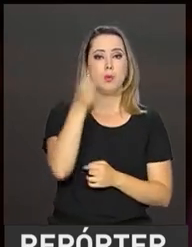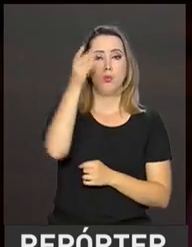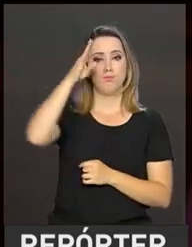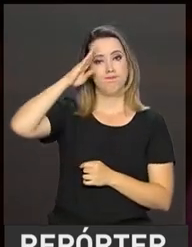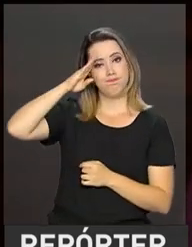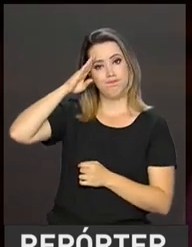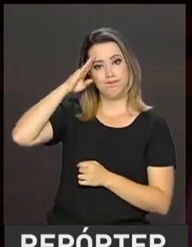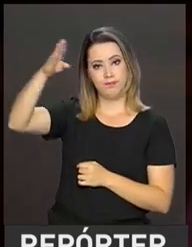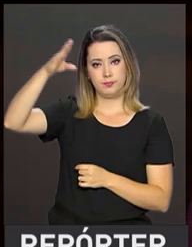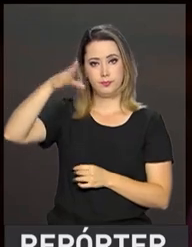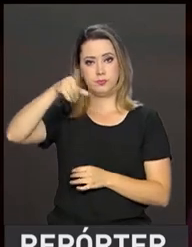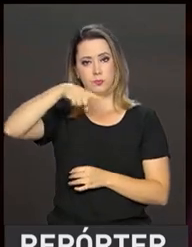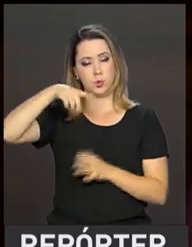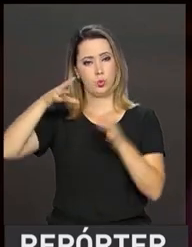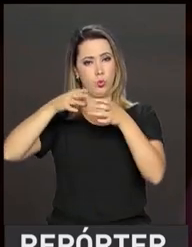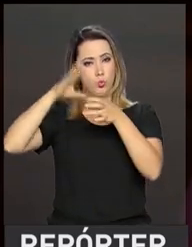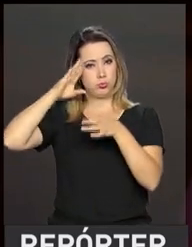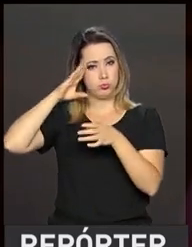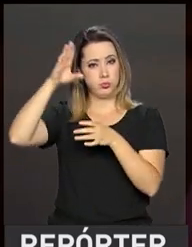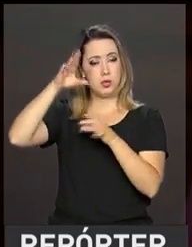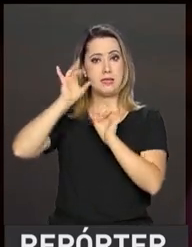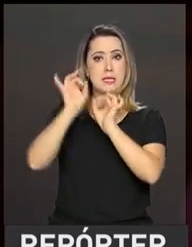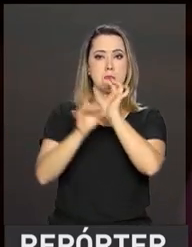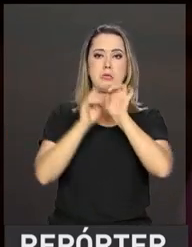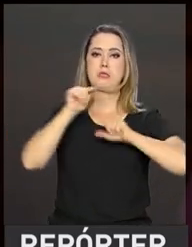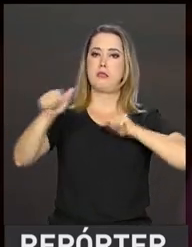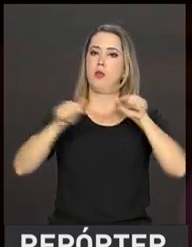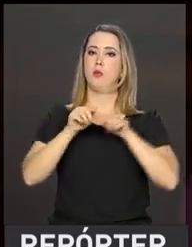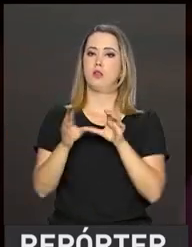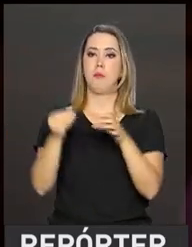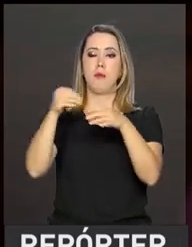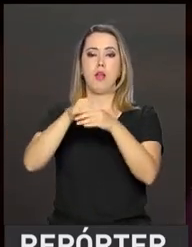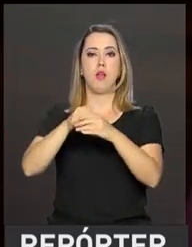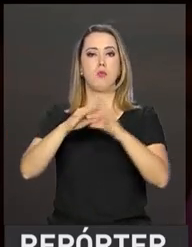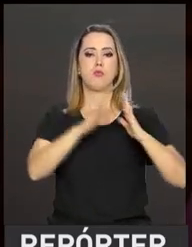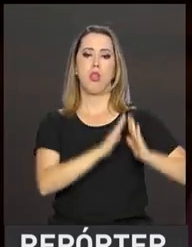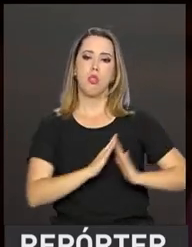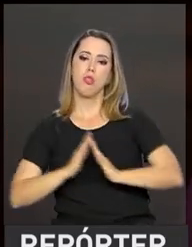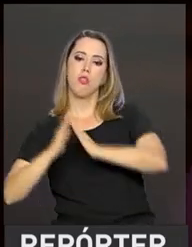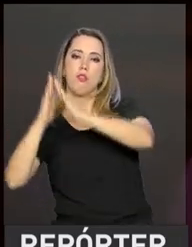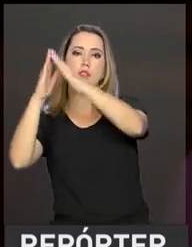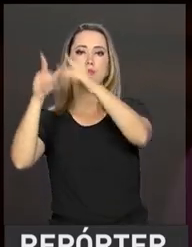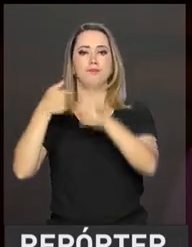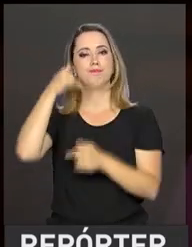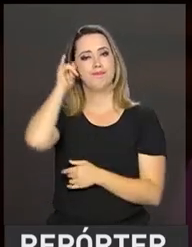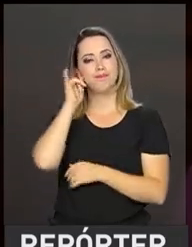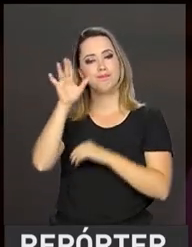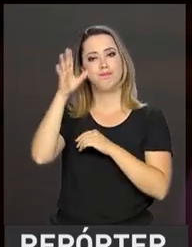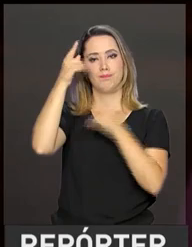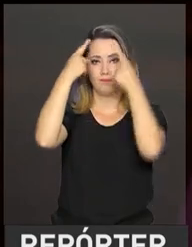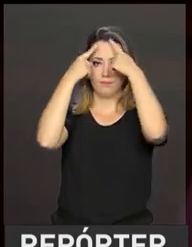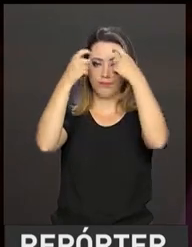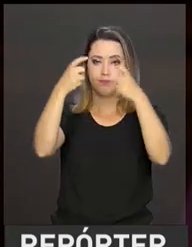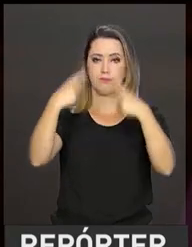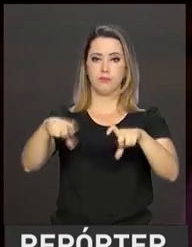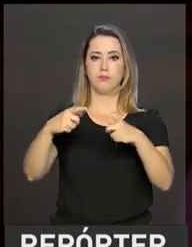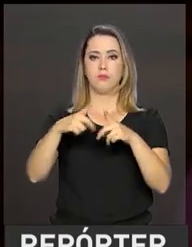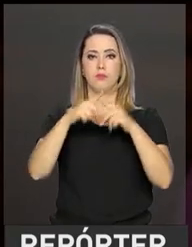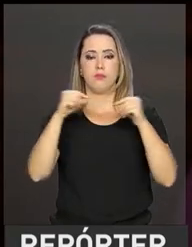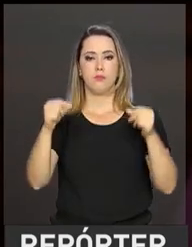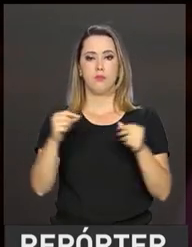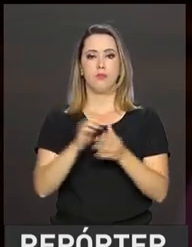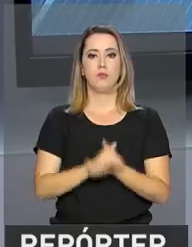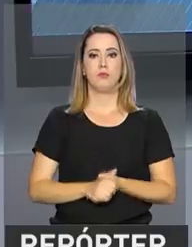forças armadas fazem uma operação especial na favela da rocinha para combater a violência na região de brasília